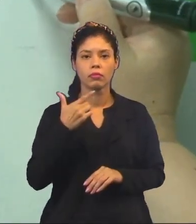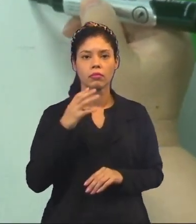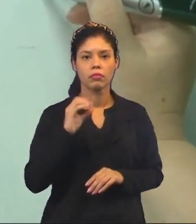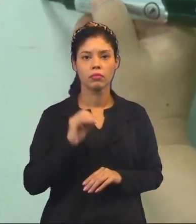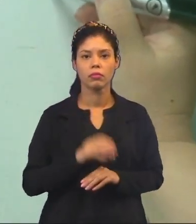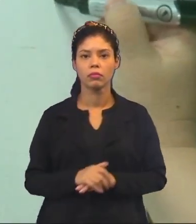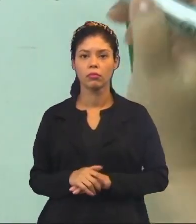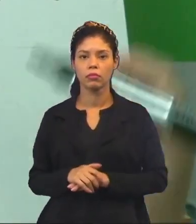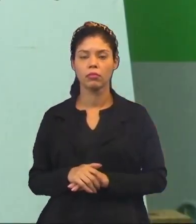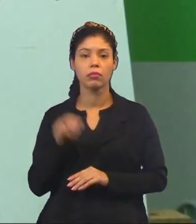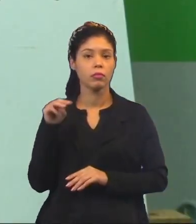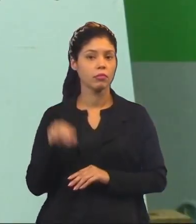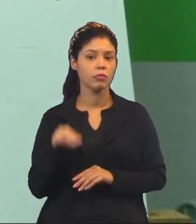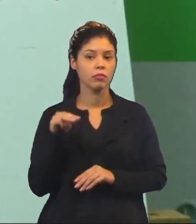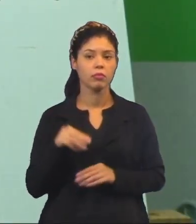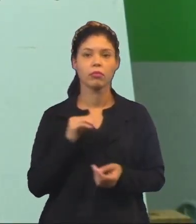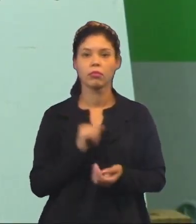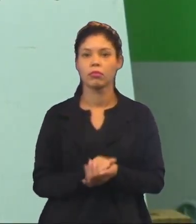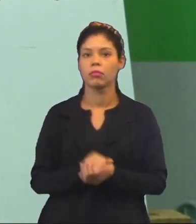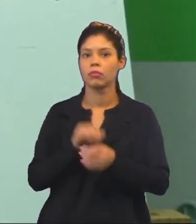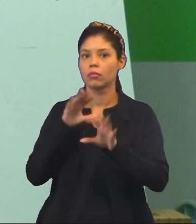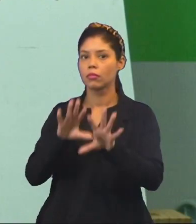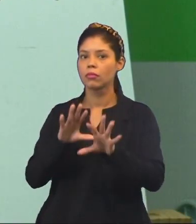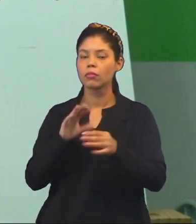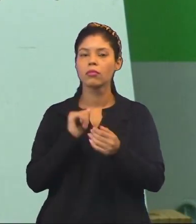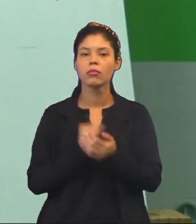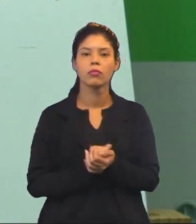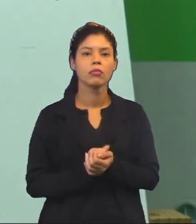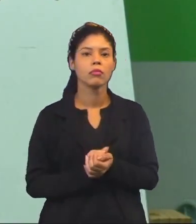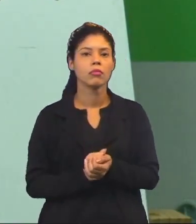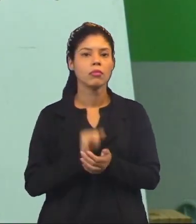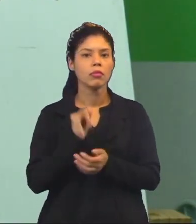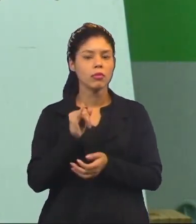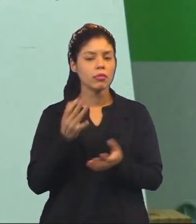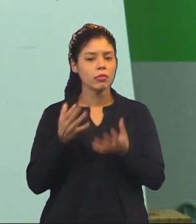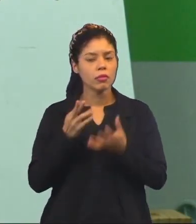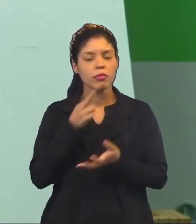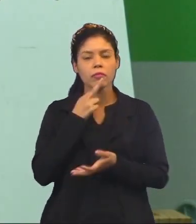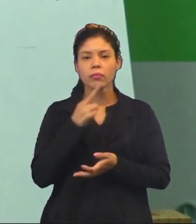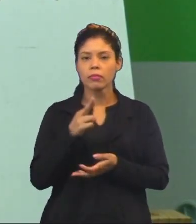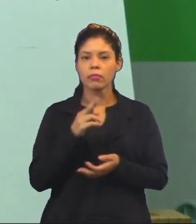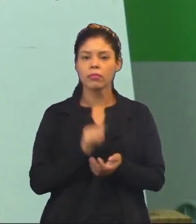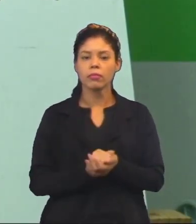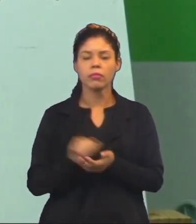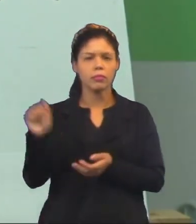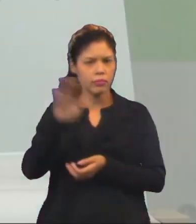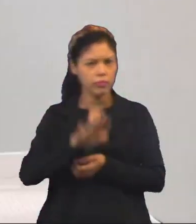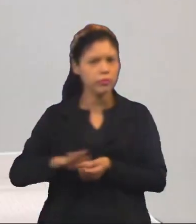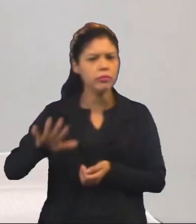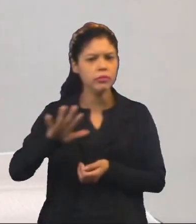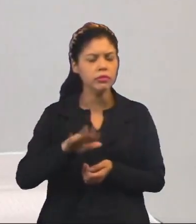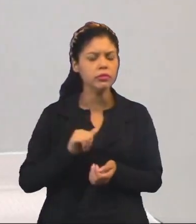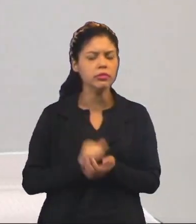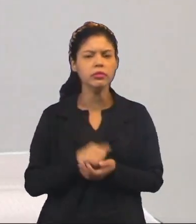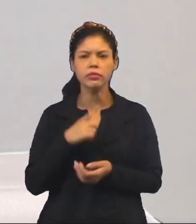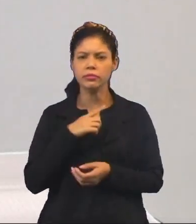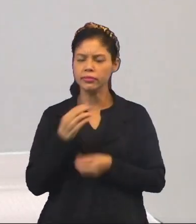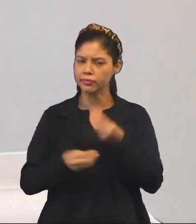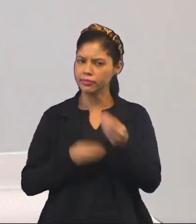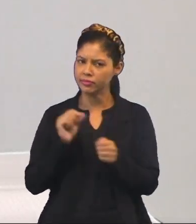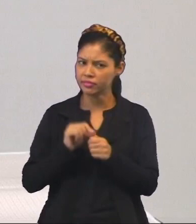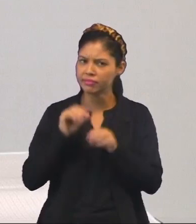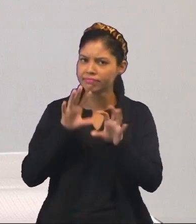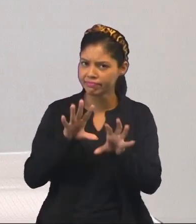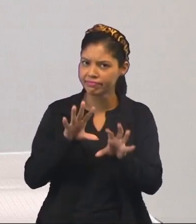20 metros. Esse seria meu perímetro. E se eu quiser calcular a área? Tem como eu fazer isso,